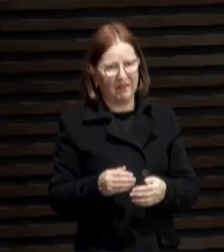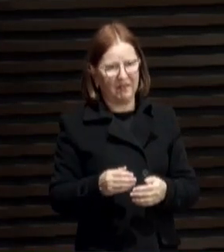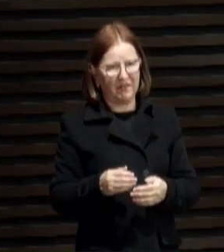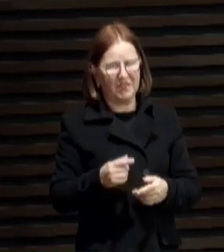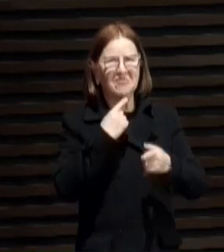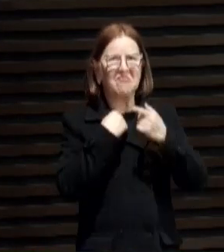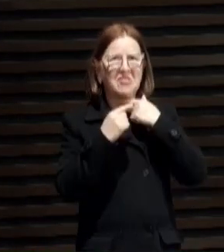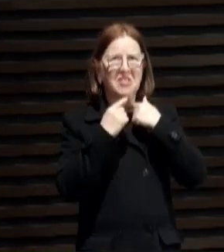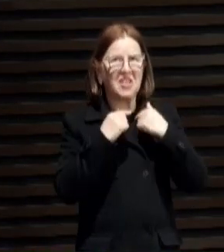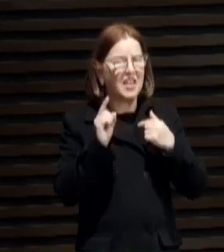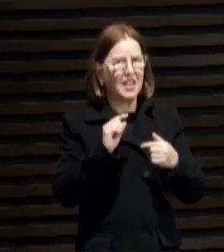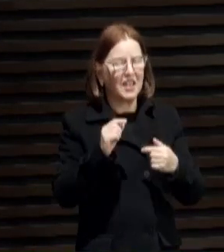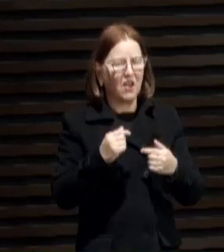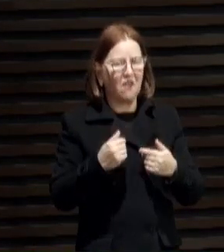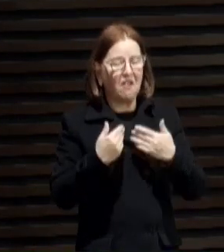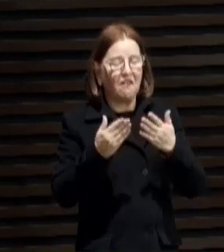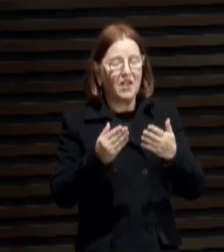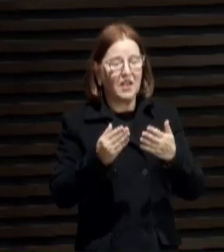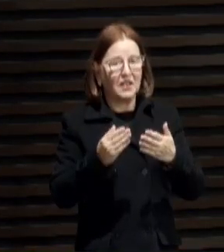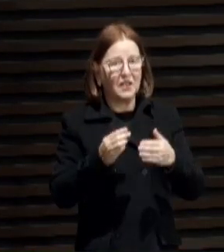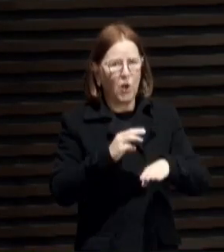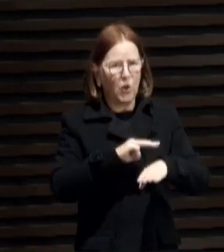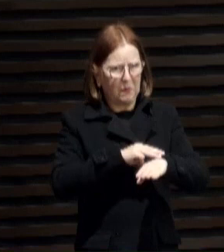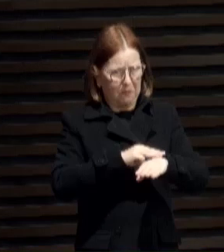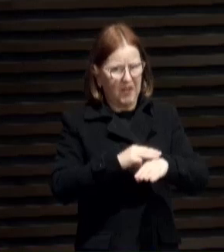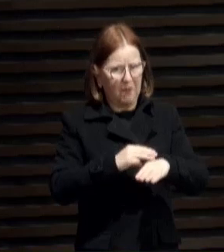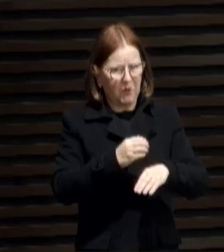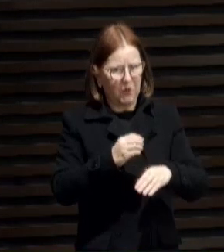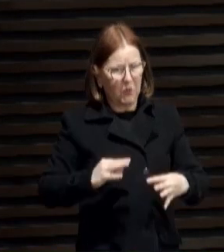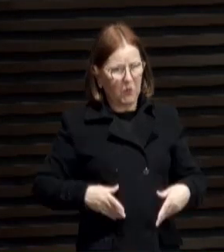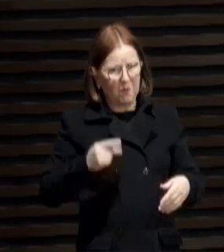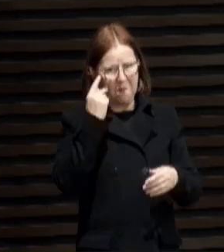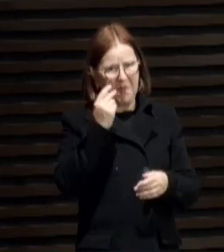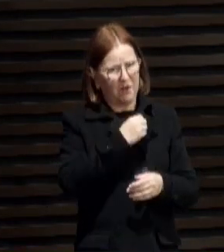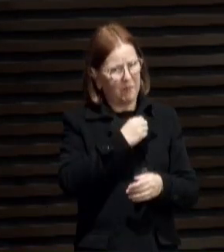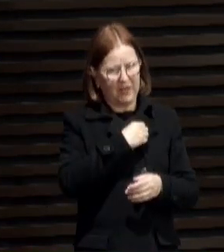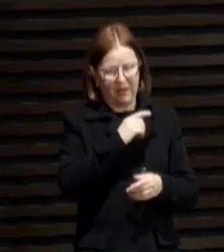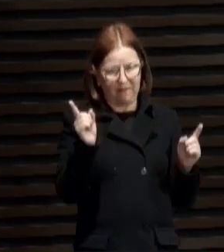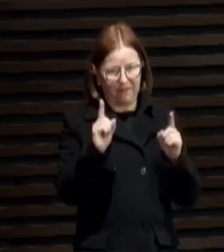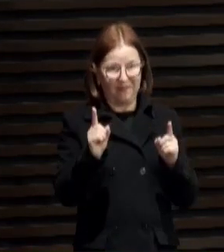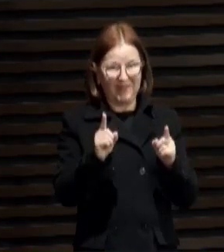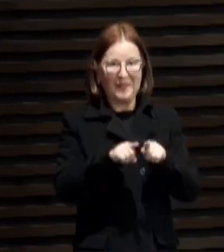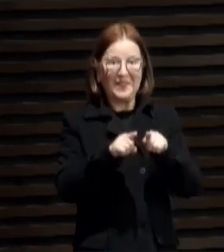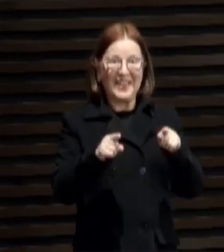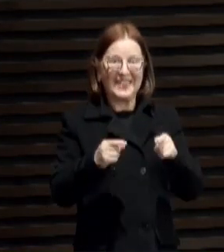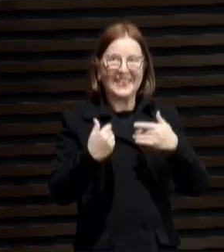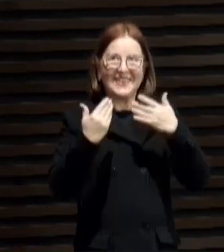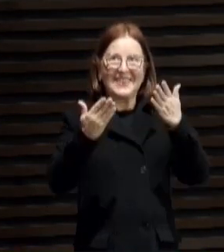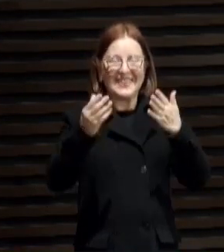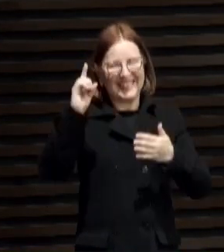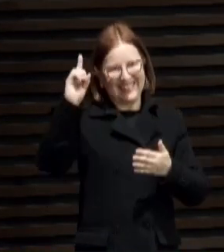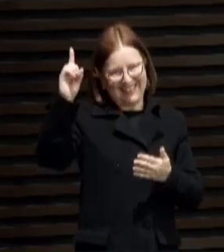os membros do seu corpo ao pecado, como instrumentos de iniquidade, mas oferecei-vos a